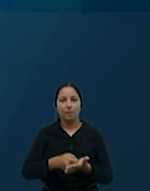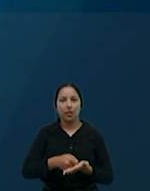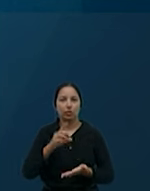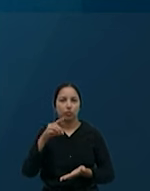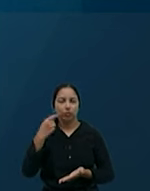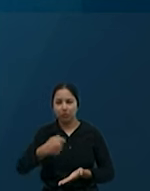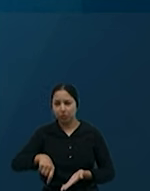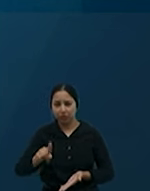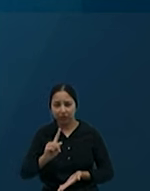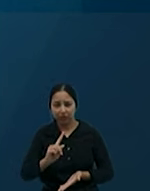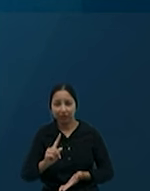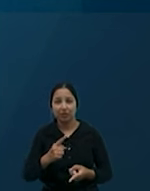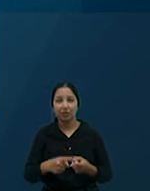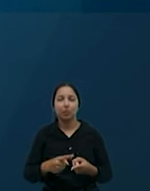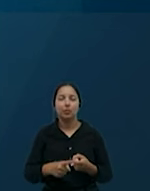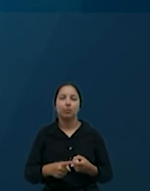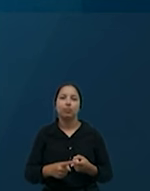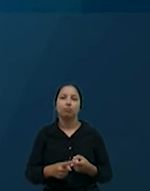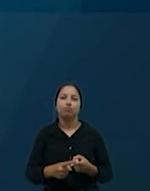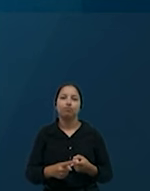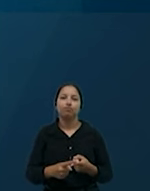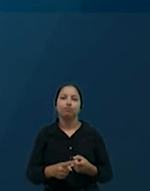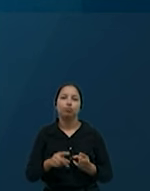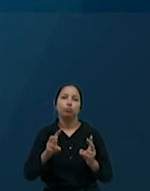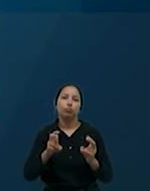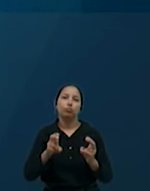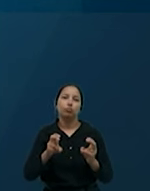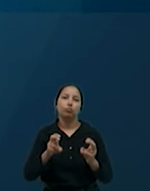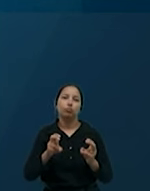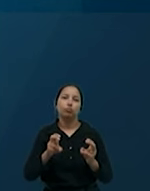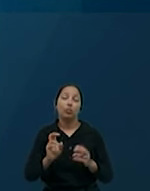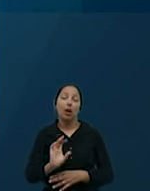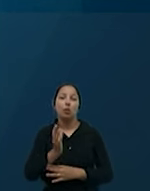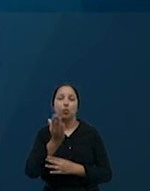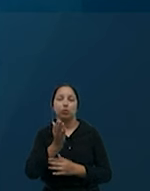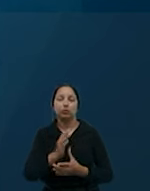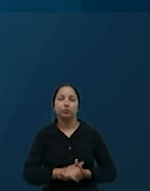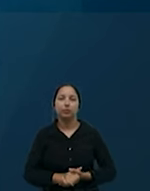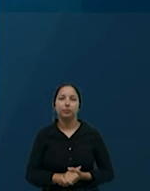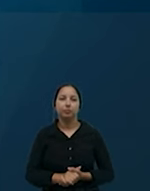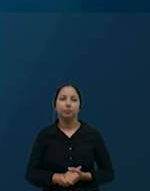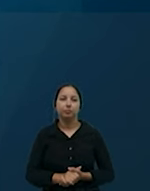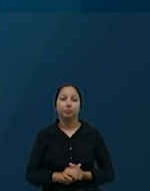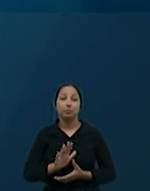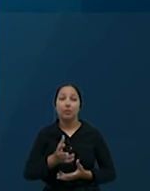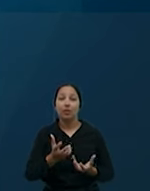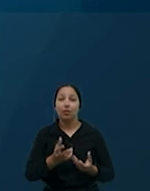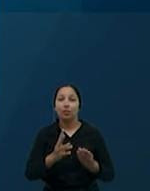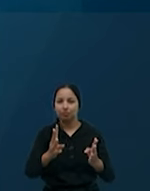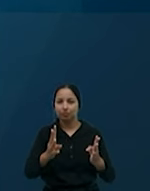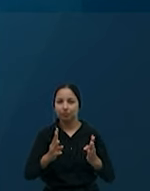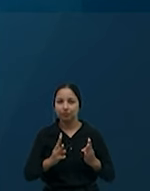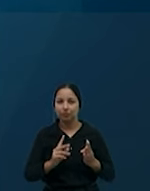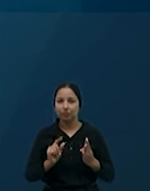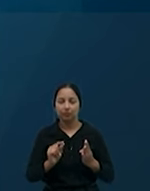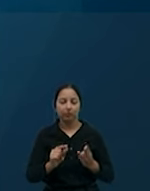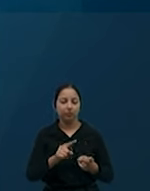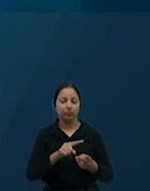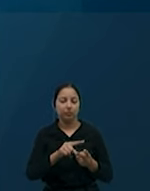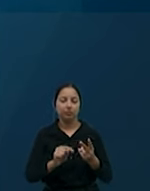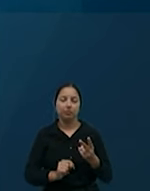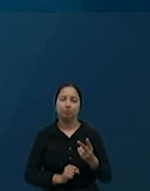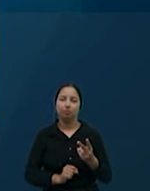da causalidade. Mas eu gostaria de chamar a atenção para duas situações em